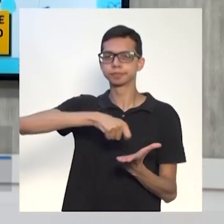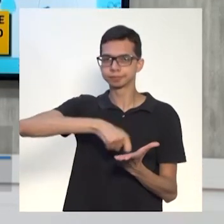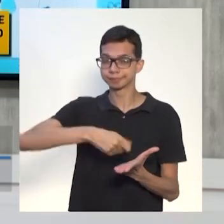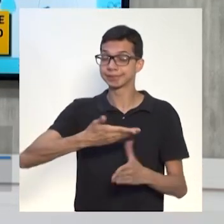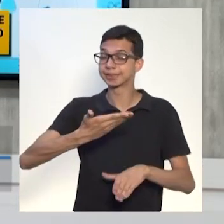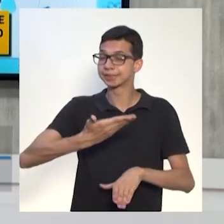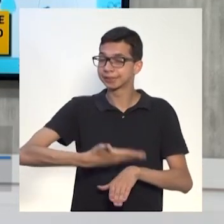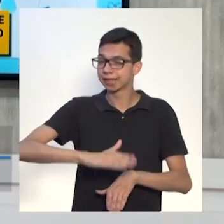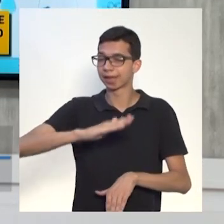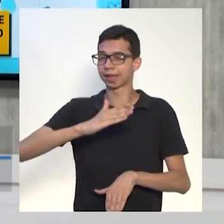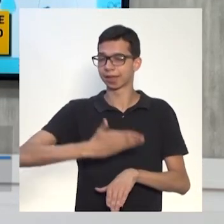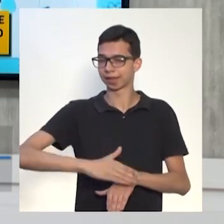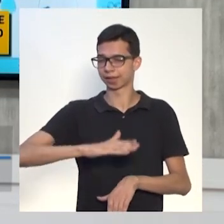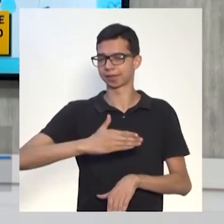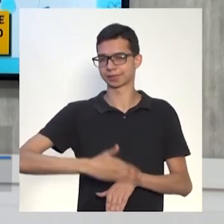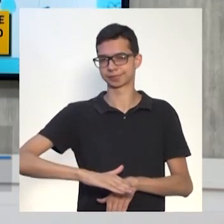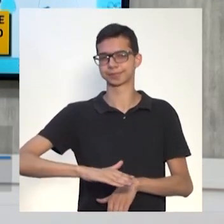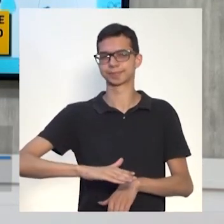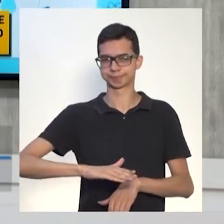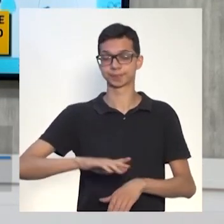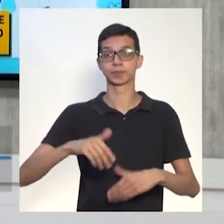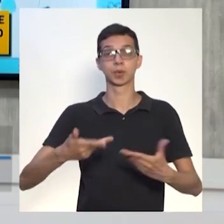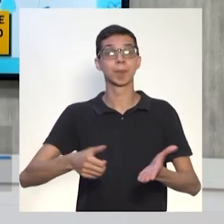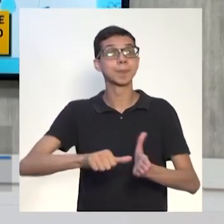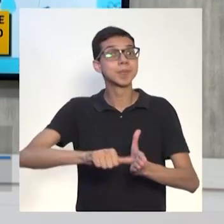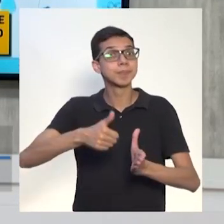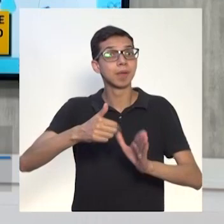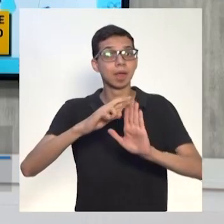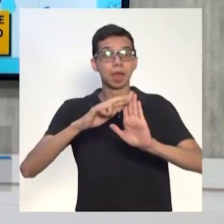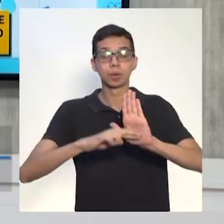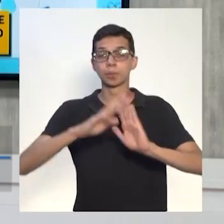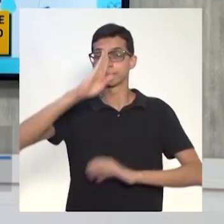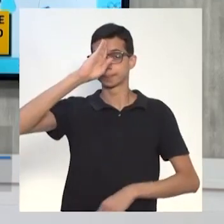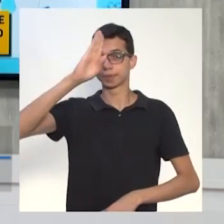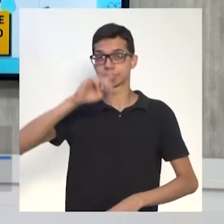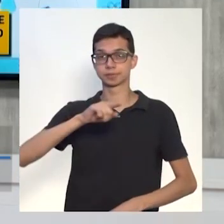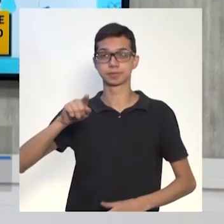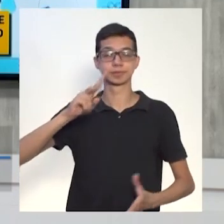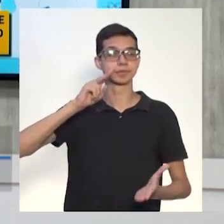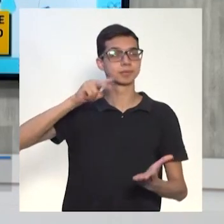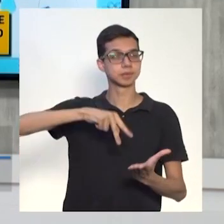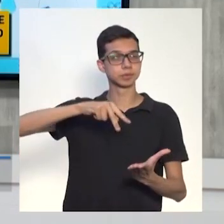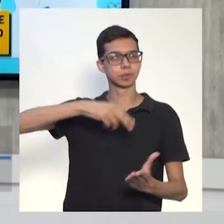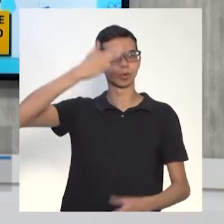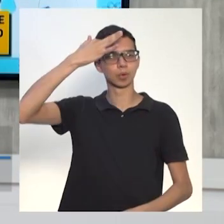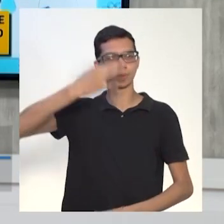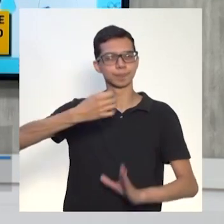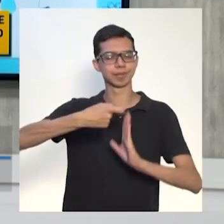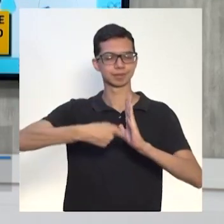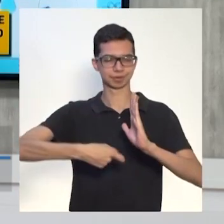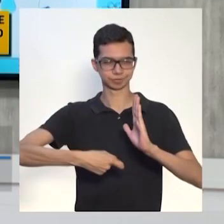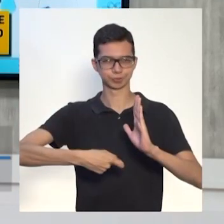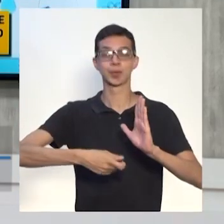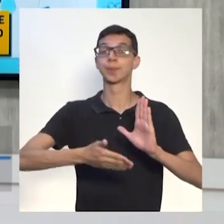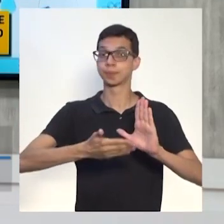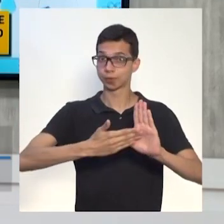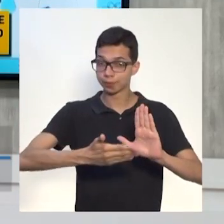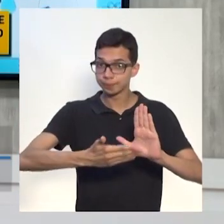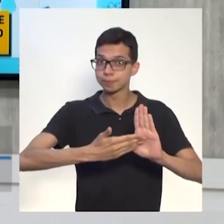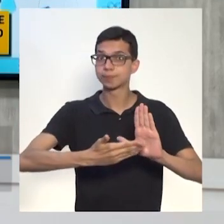Então, primeira regra elementar na leitura e na compreensão dos textos dentro da